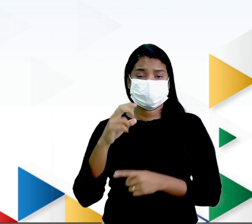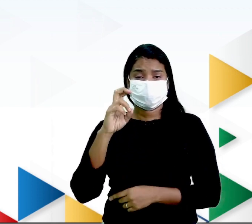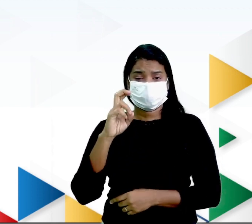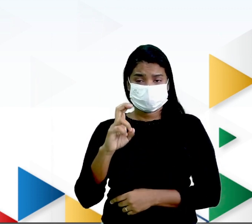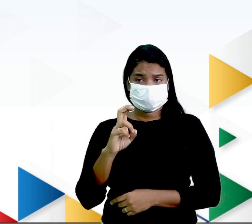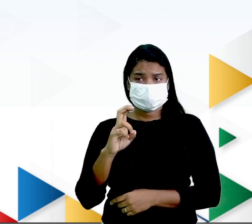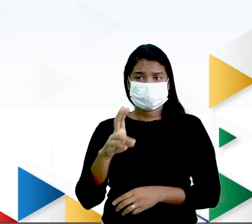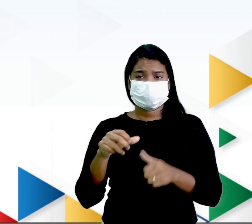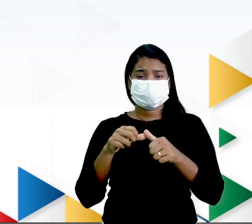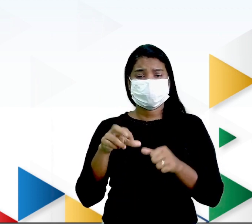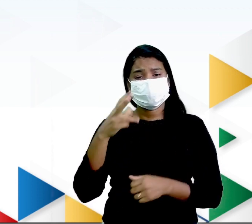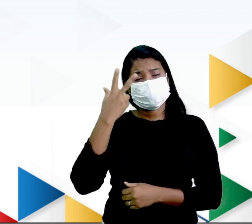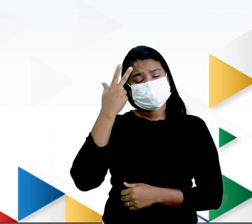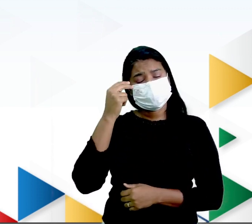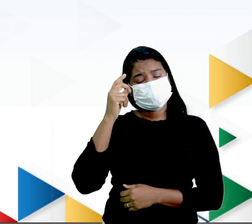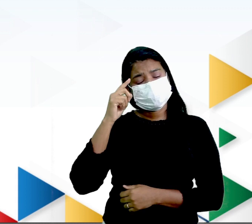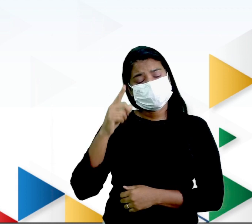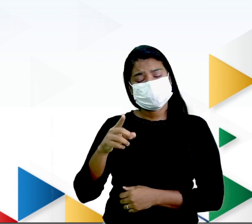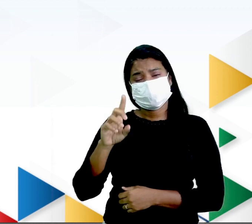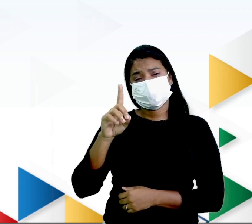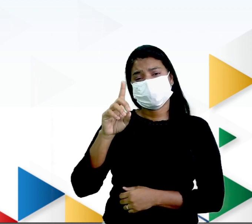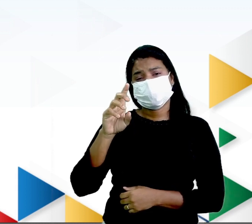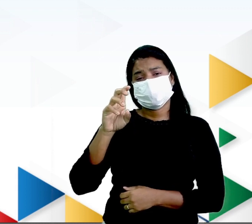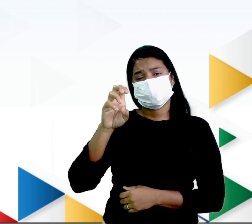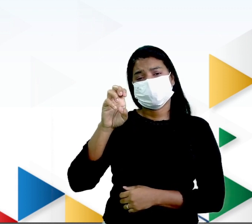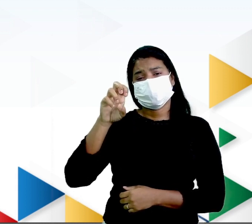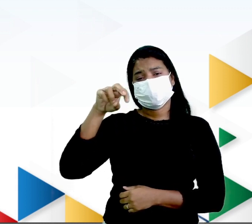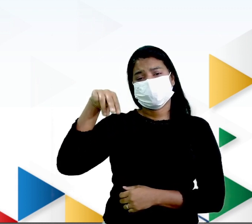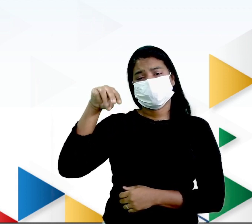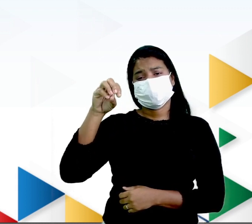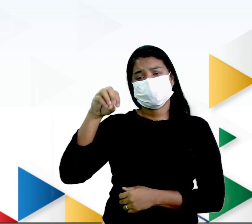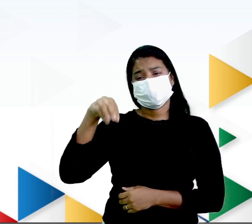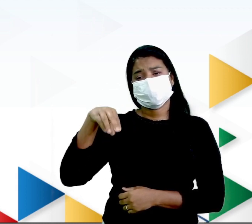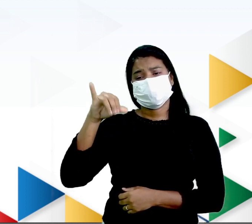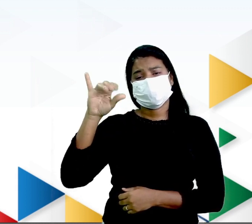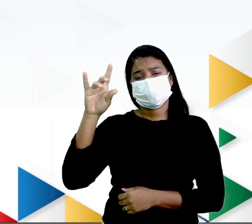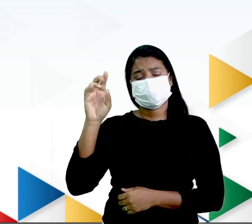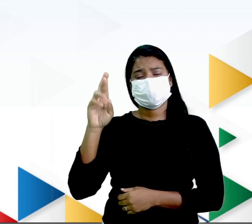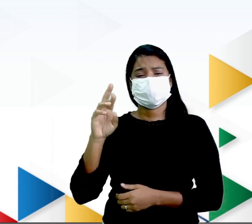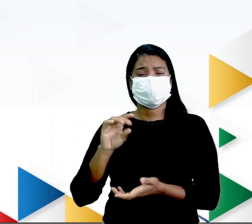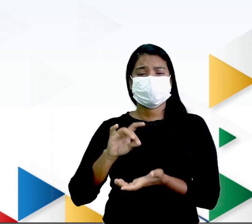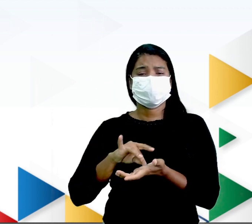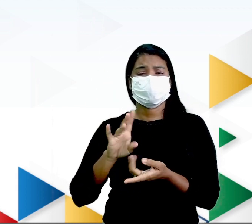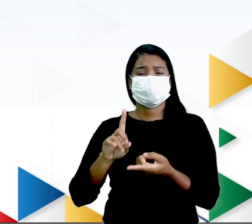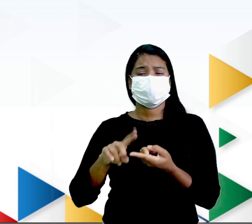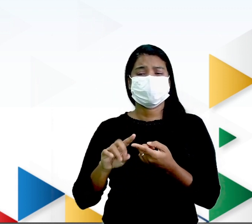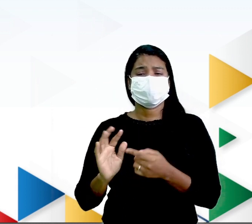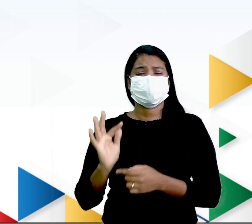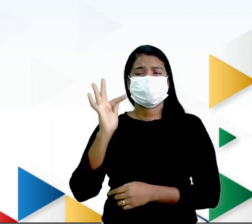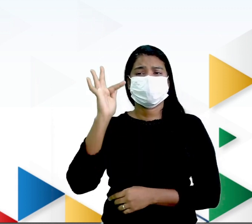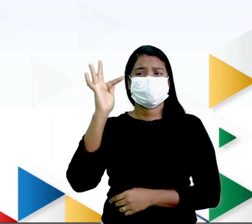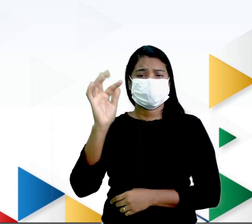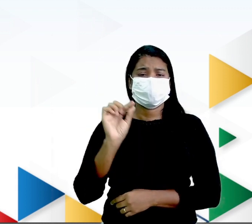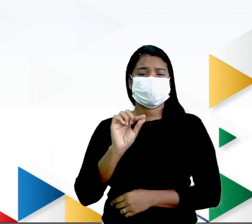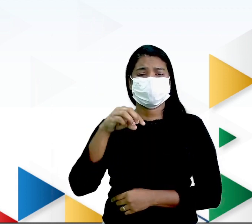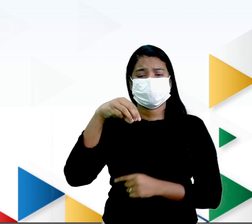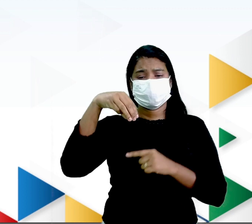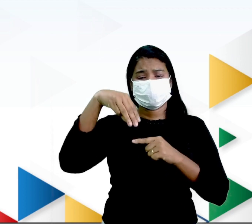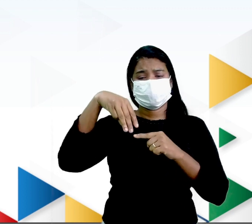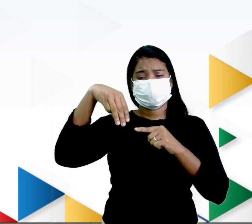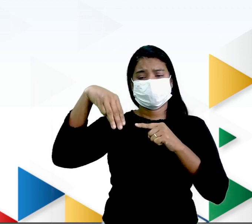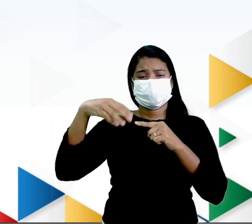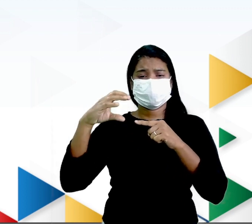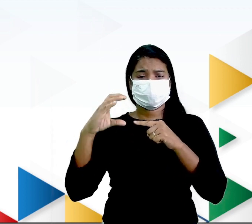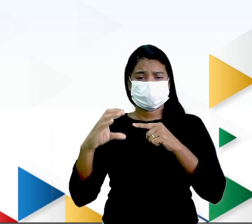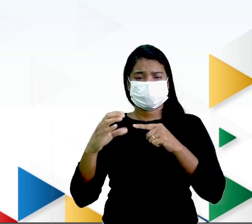eu vou ficar com o mesmo denominador. A ideia é essa, tá? Sempre mesmo denominador. Isso nós chamamos no futuro de MMC. Você vai